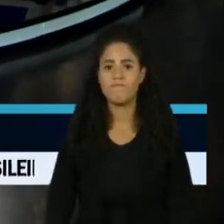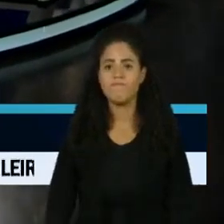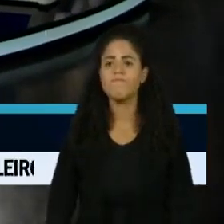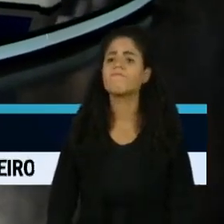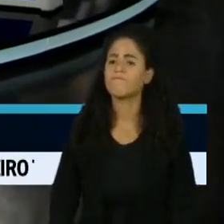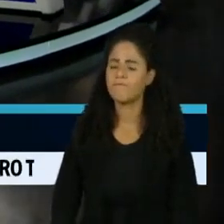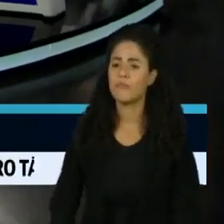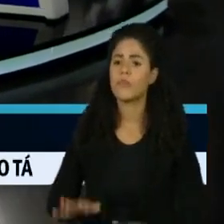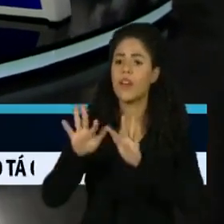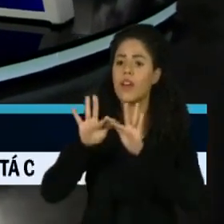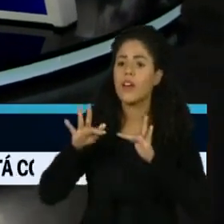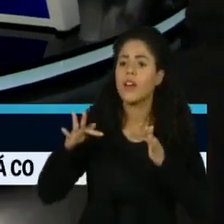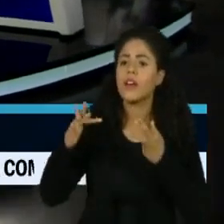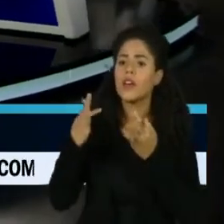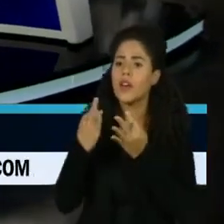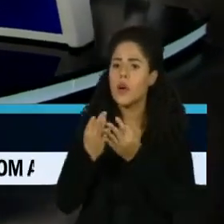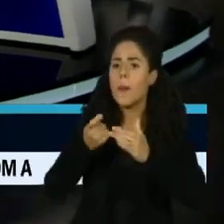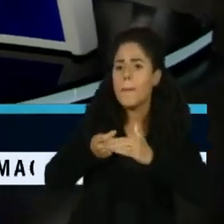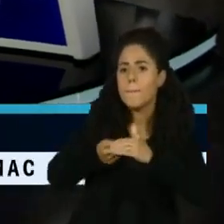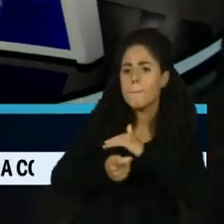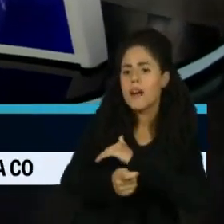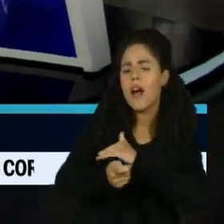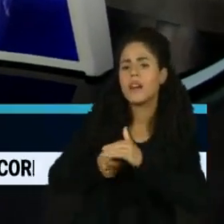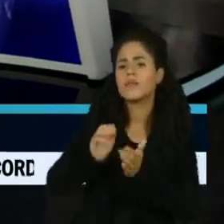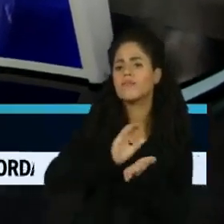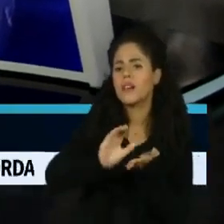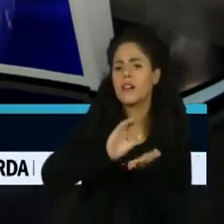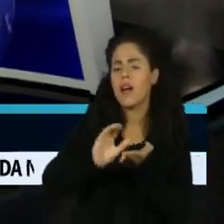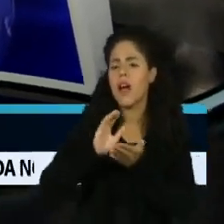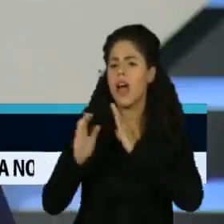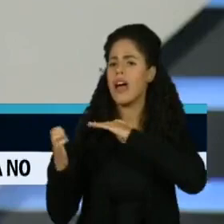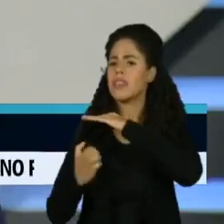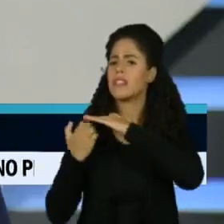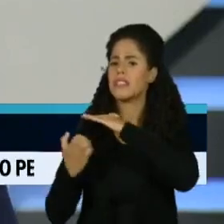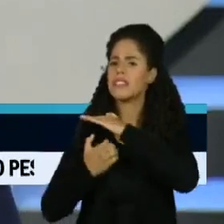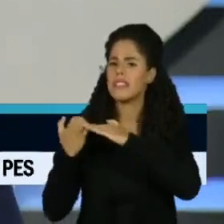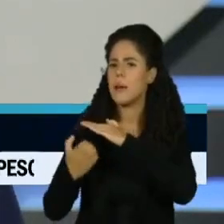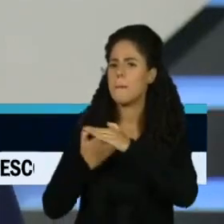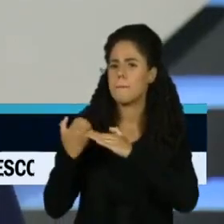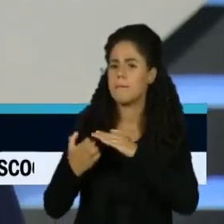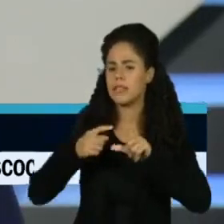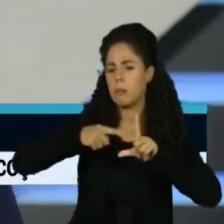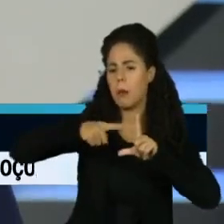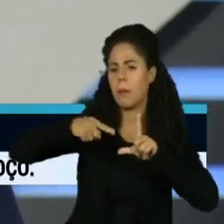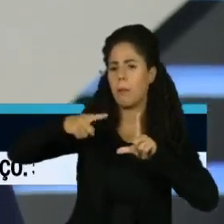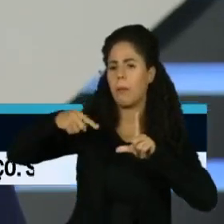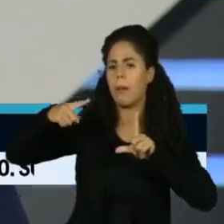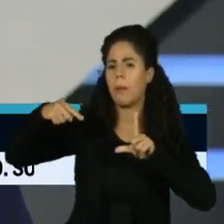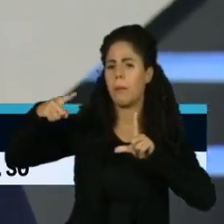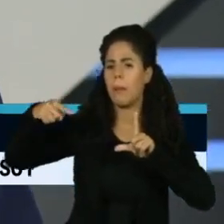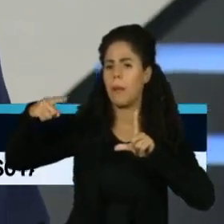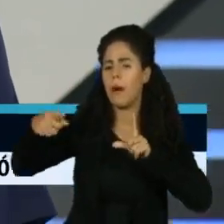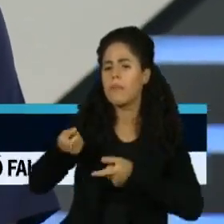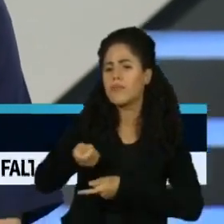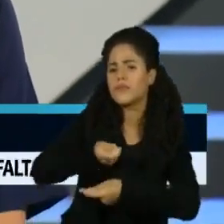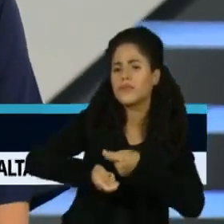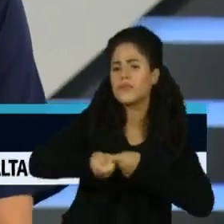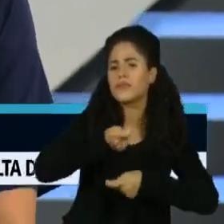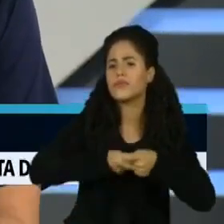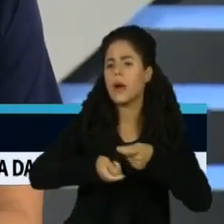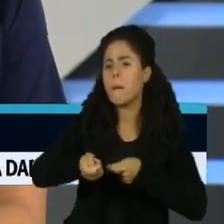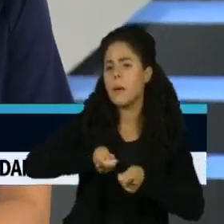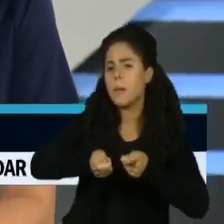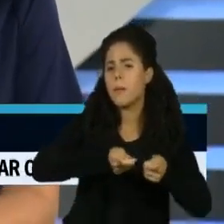Consumo das famílias, investimento produtivo e até a avaliação das empresas na Bolsa. A necessária política monetária é um remédio amargo